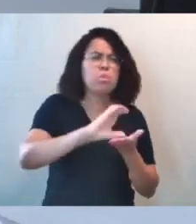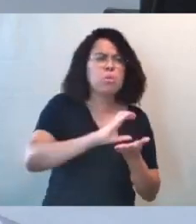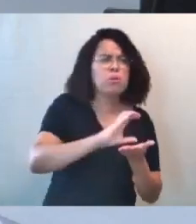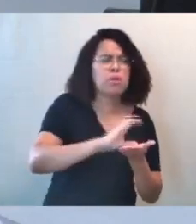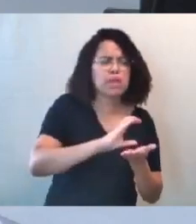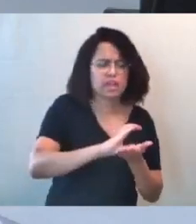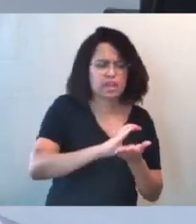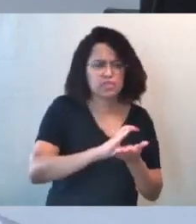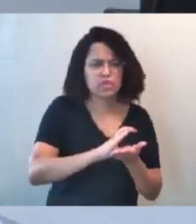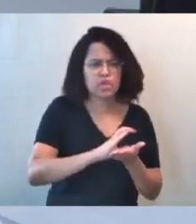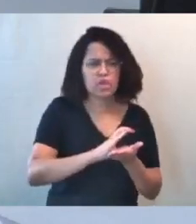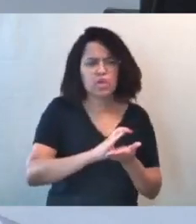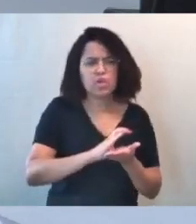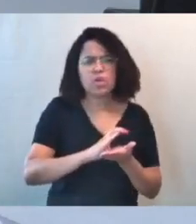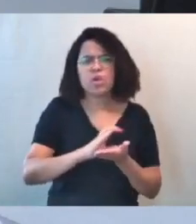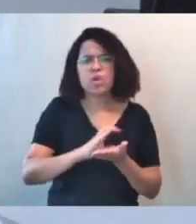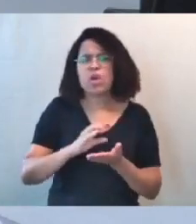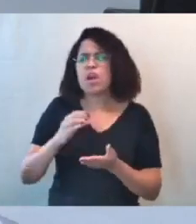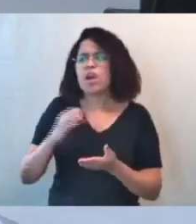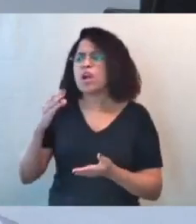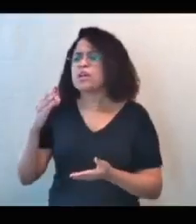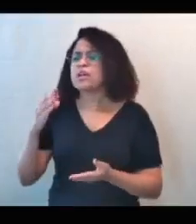e quantos que usa o convencional.